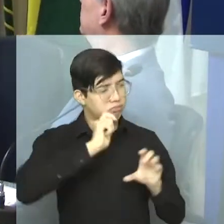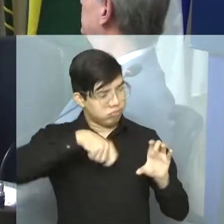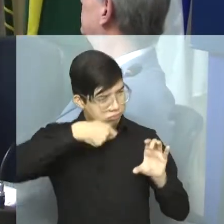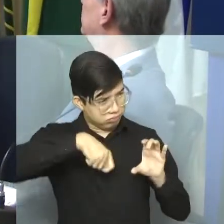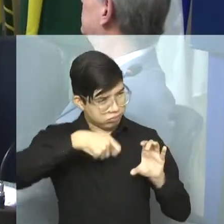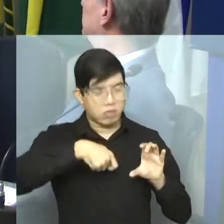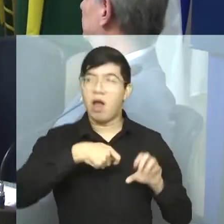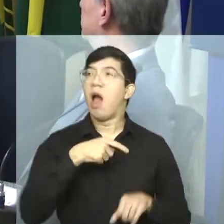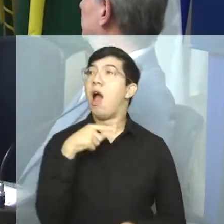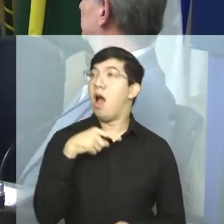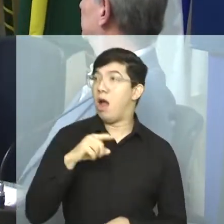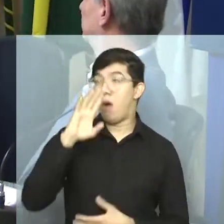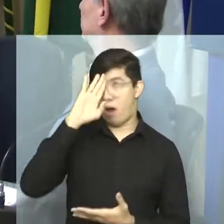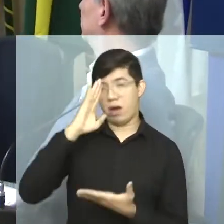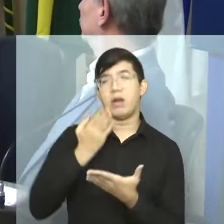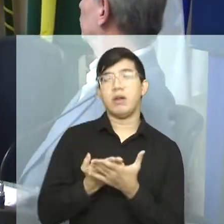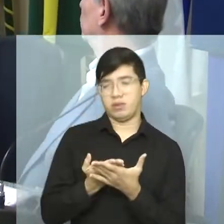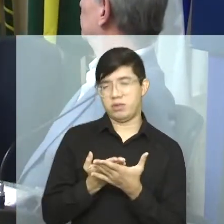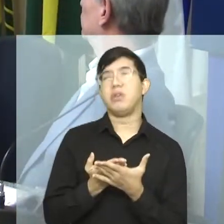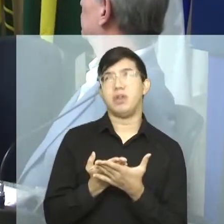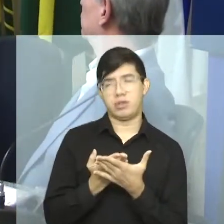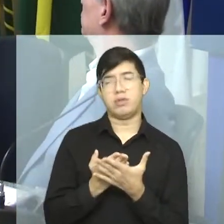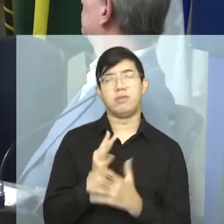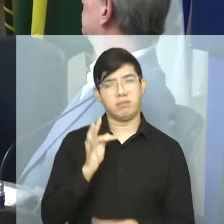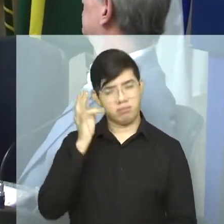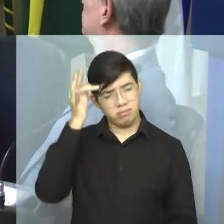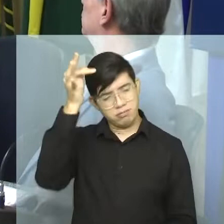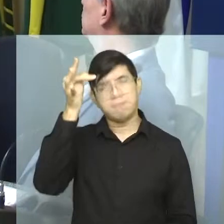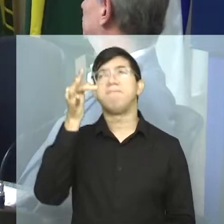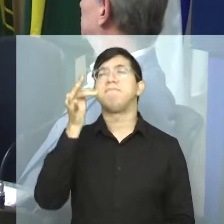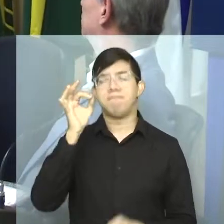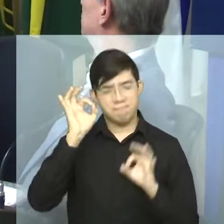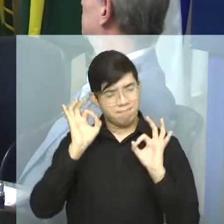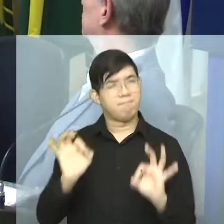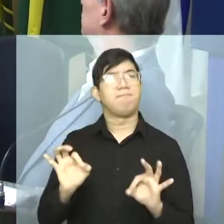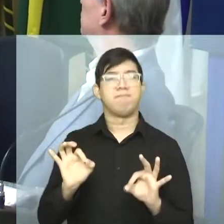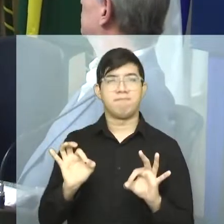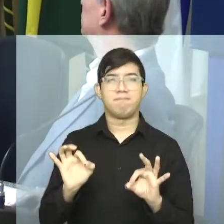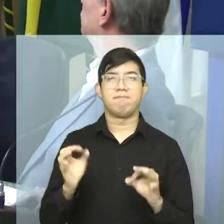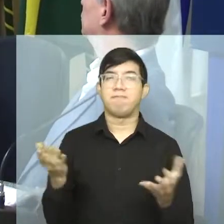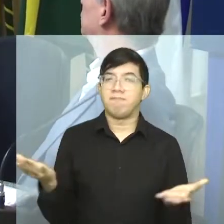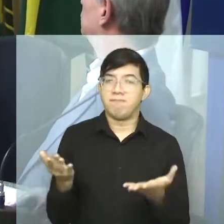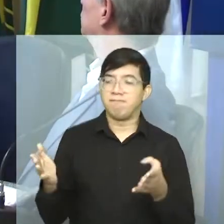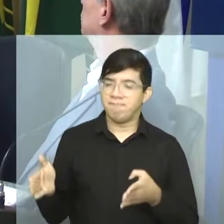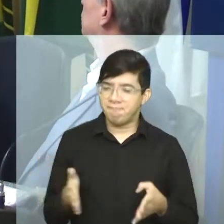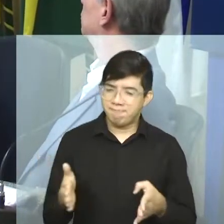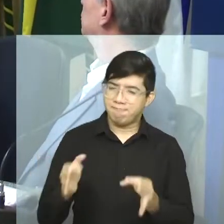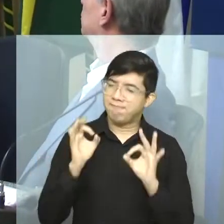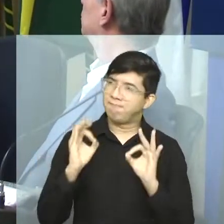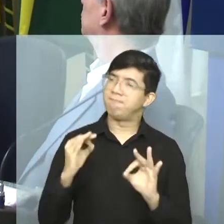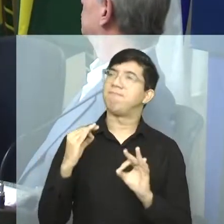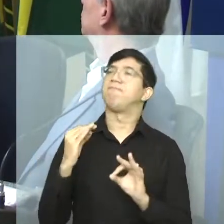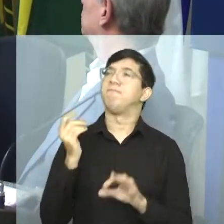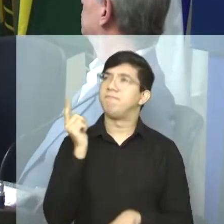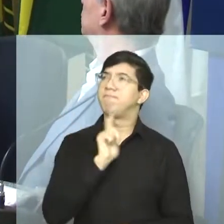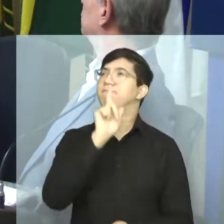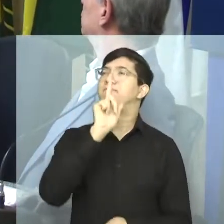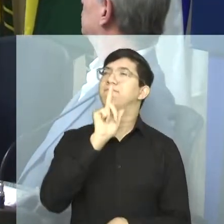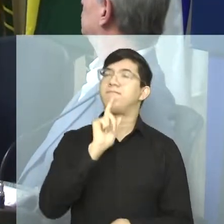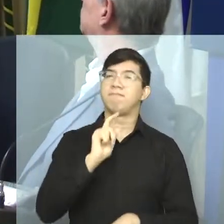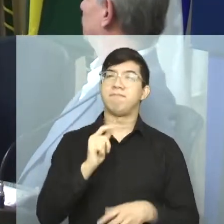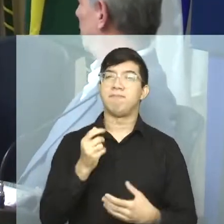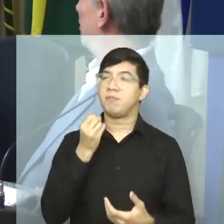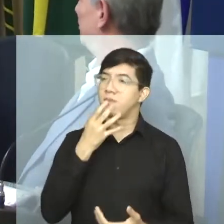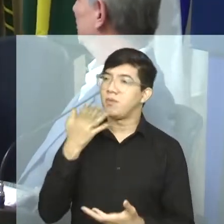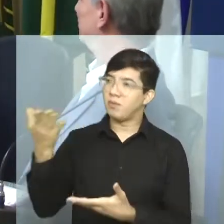vai acontecer e o caminho nós estamos trilhando para chegar a esse grande dia. Então, seja bem-vindo, meu